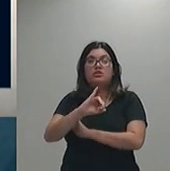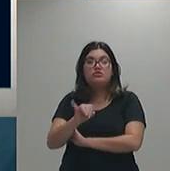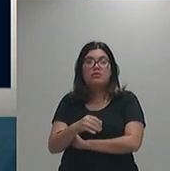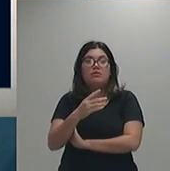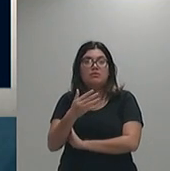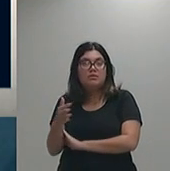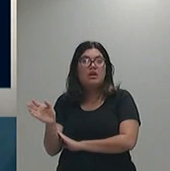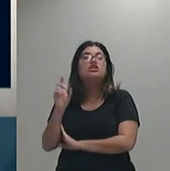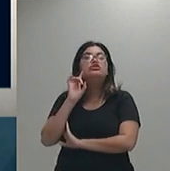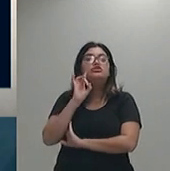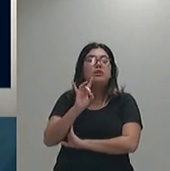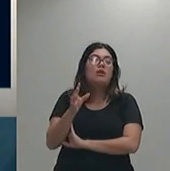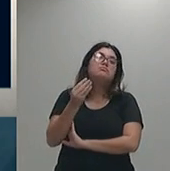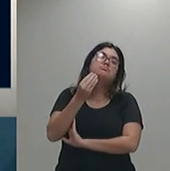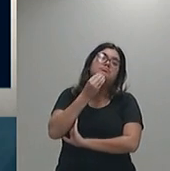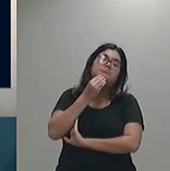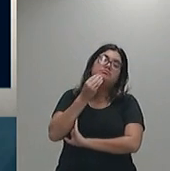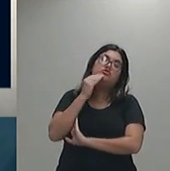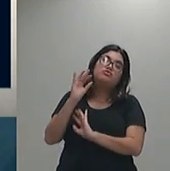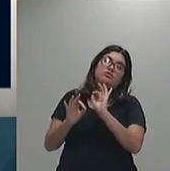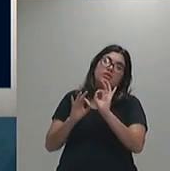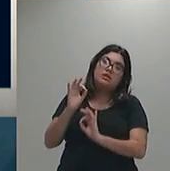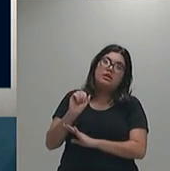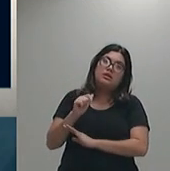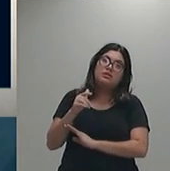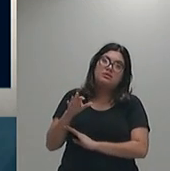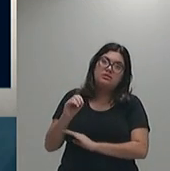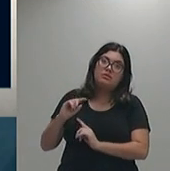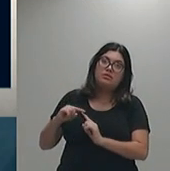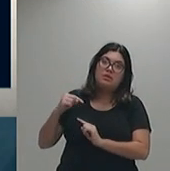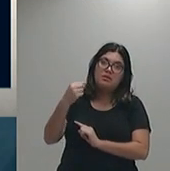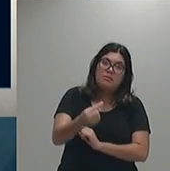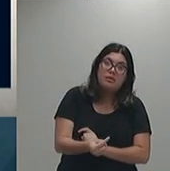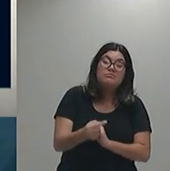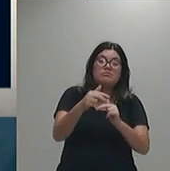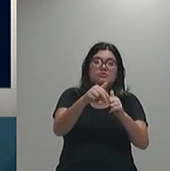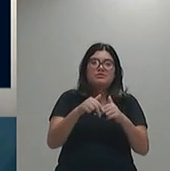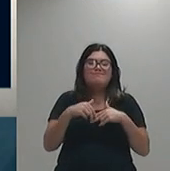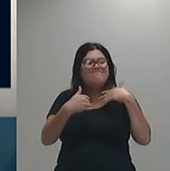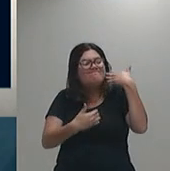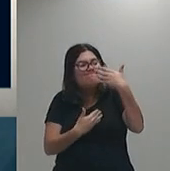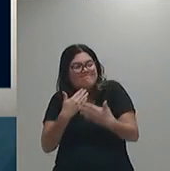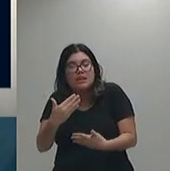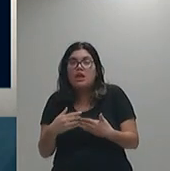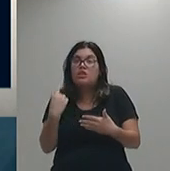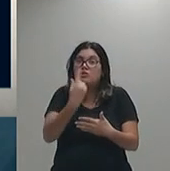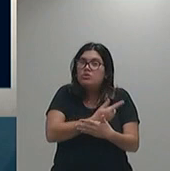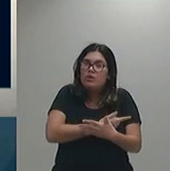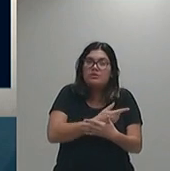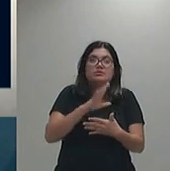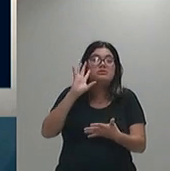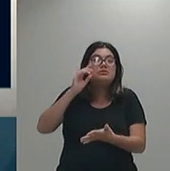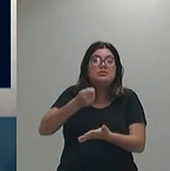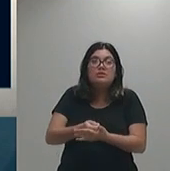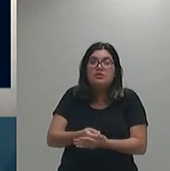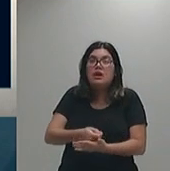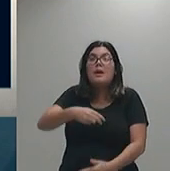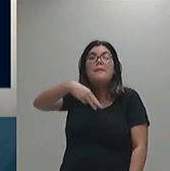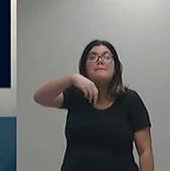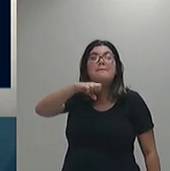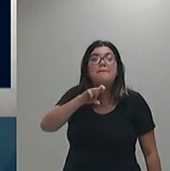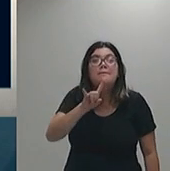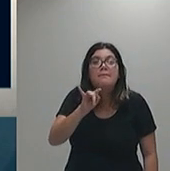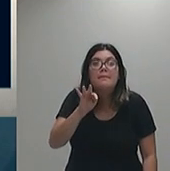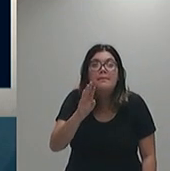poderia ajuizar ação depois então por isso que é de nós estamos decidindo o mérito